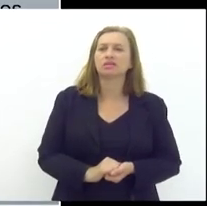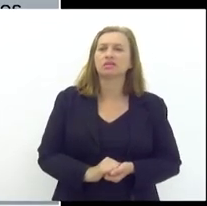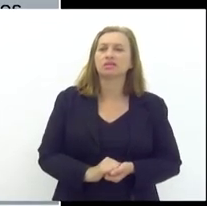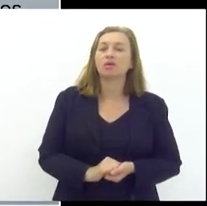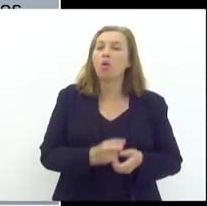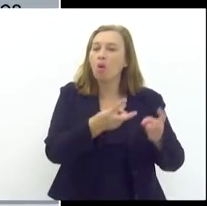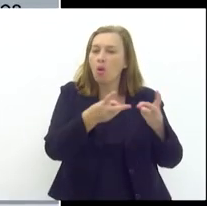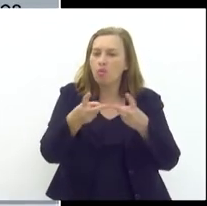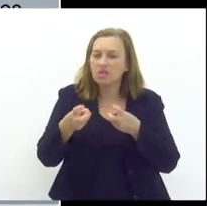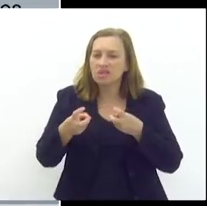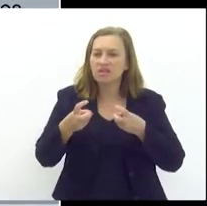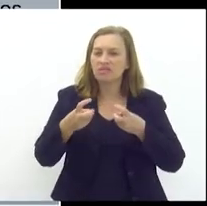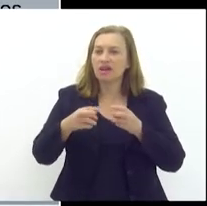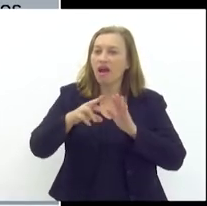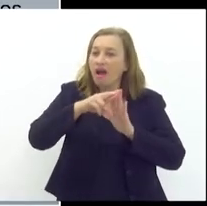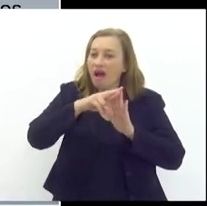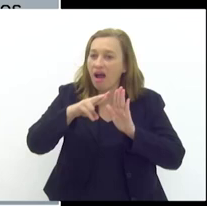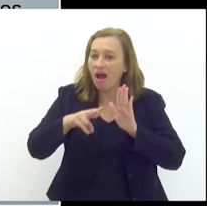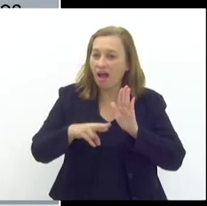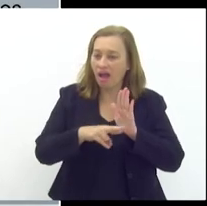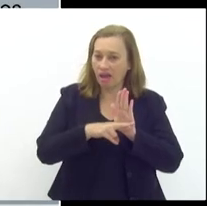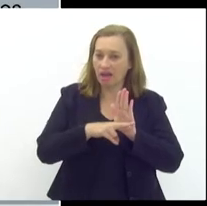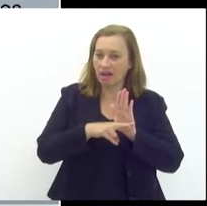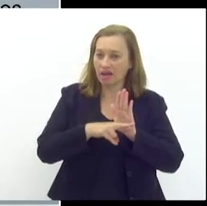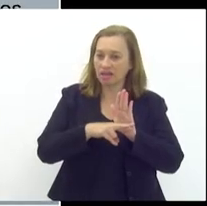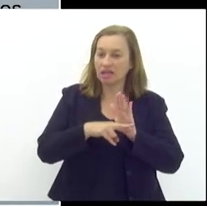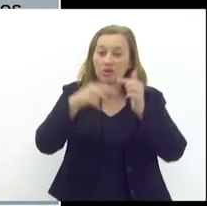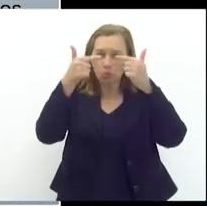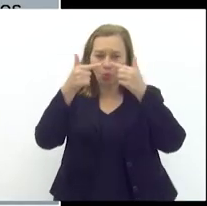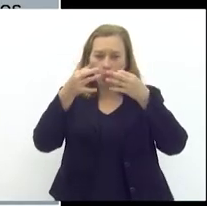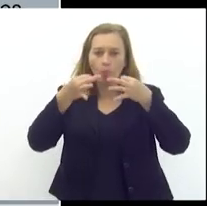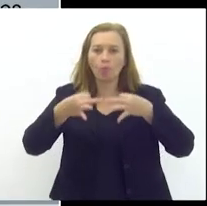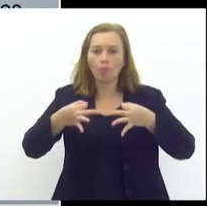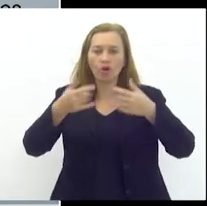observar o princípio da neutralidade